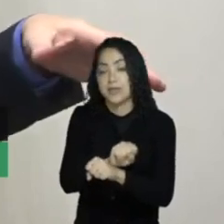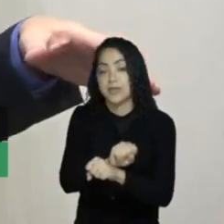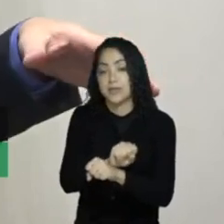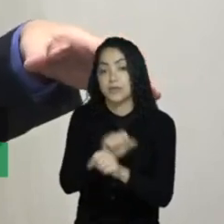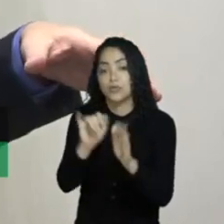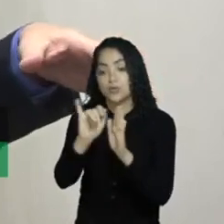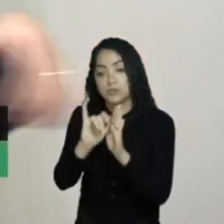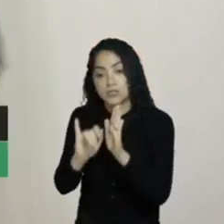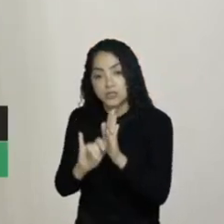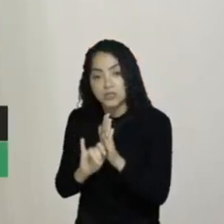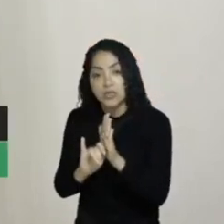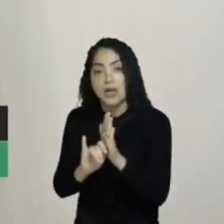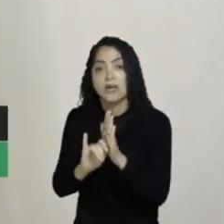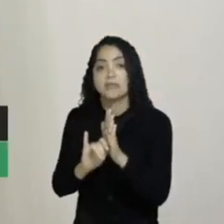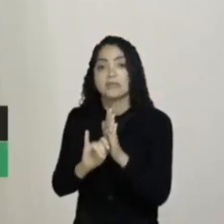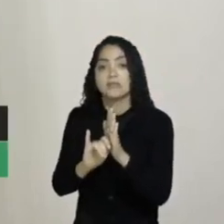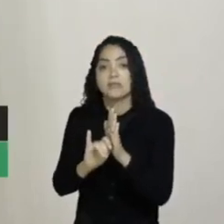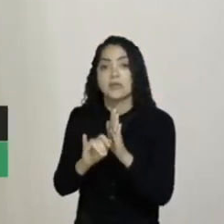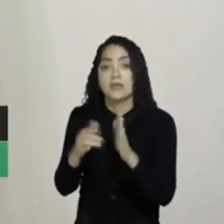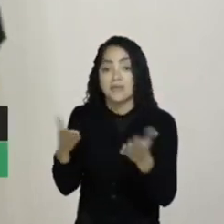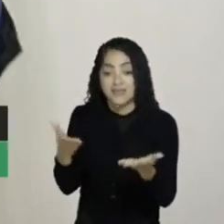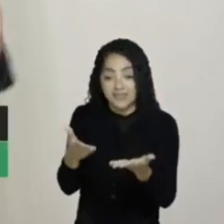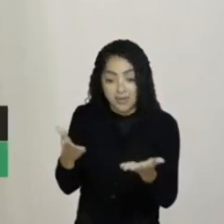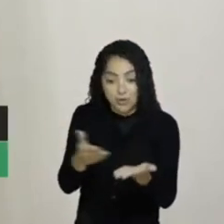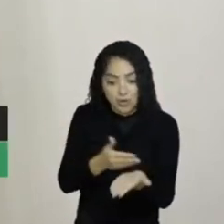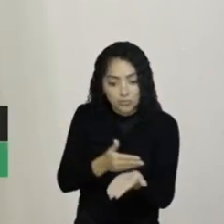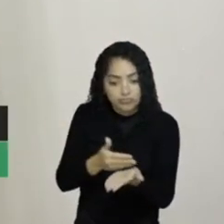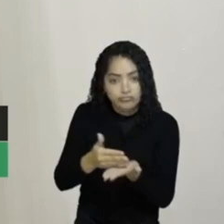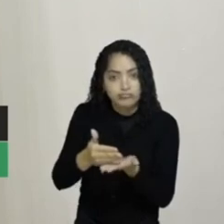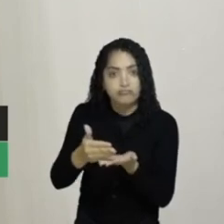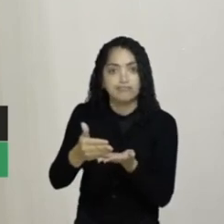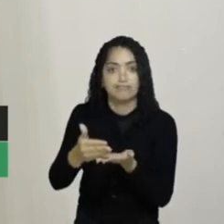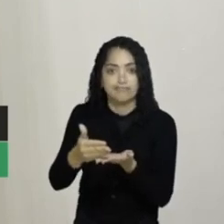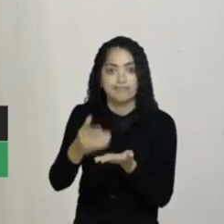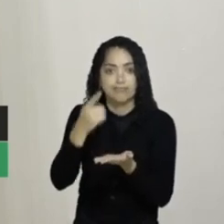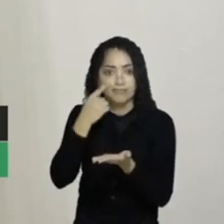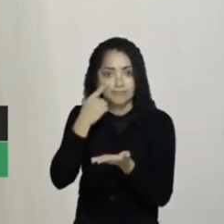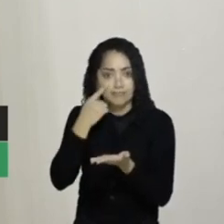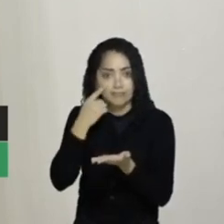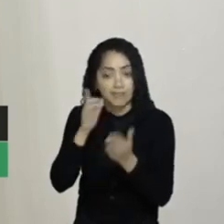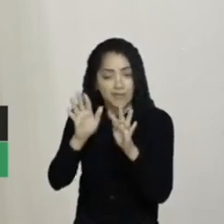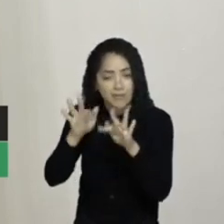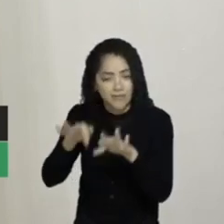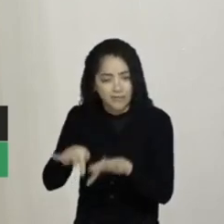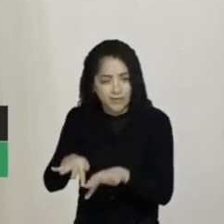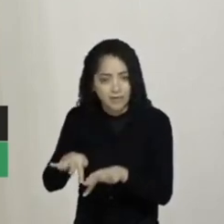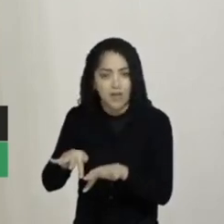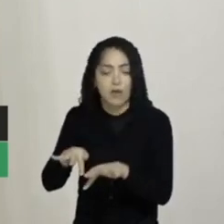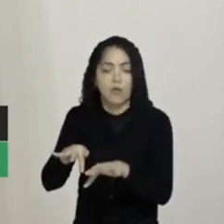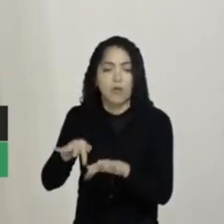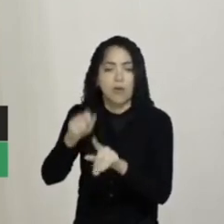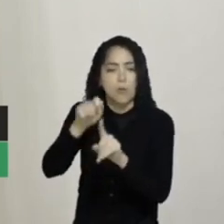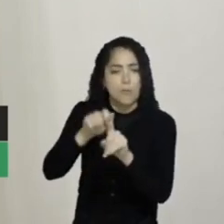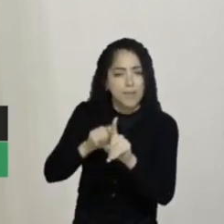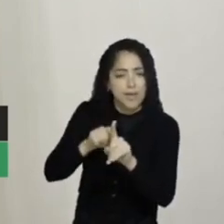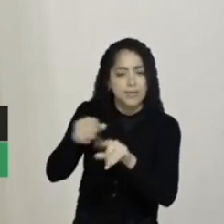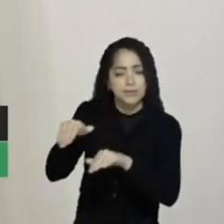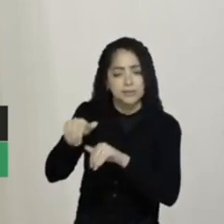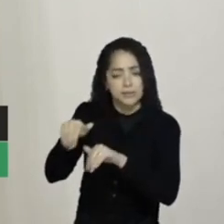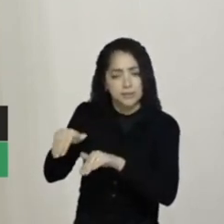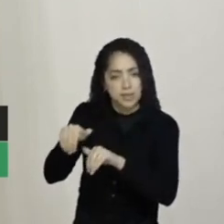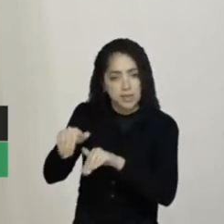saíram agora mas agora que vai haver eu vi que a publicação final vai ser só lá no mês de setembro